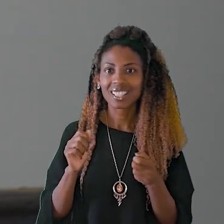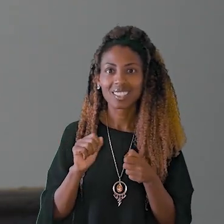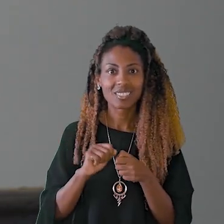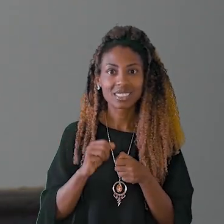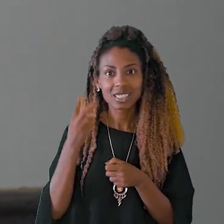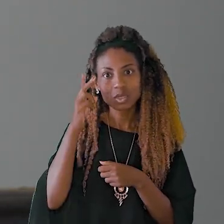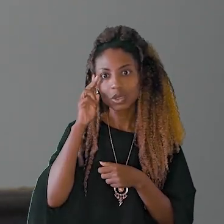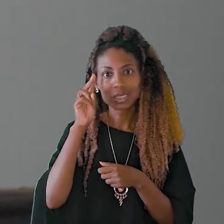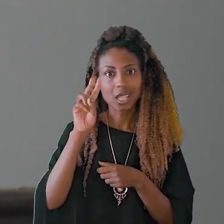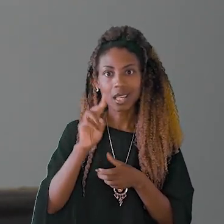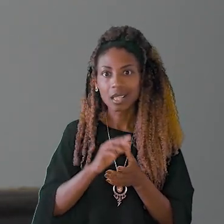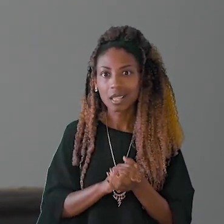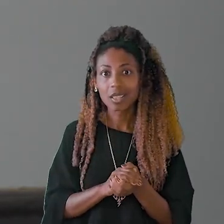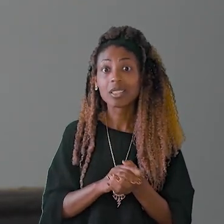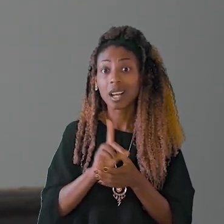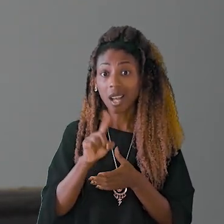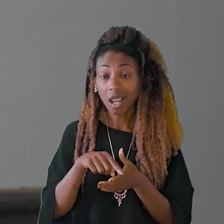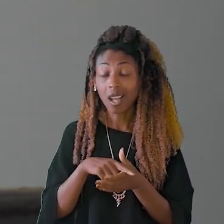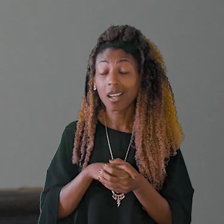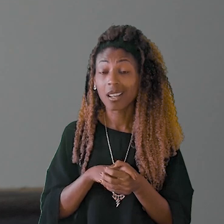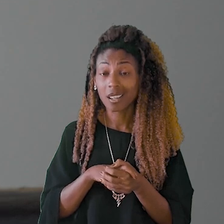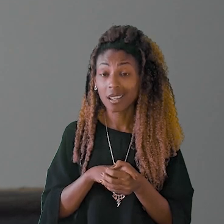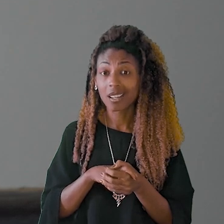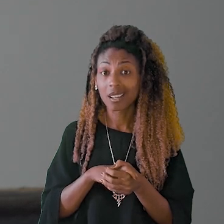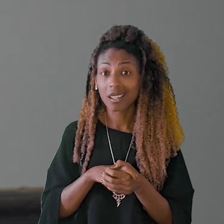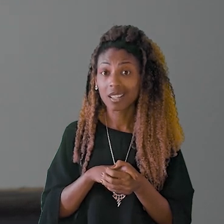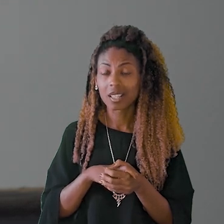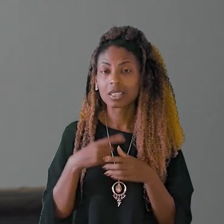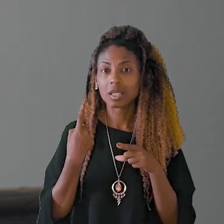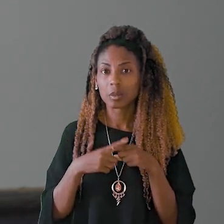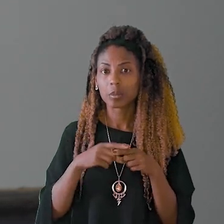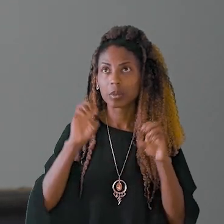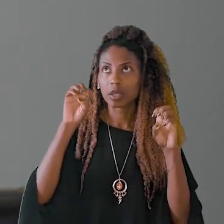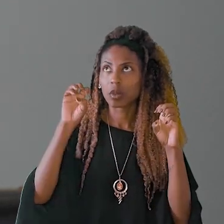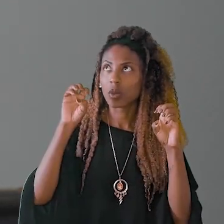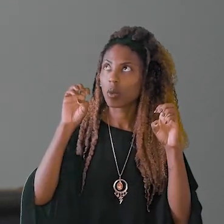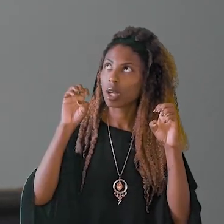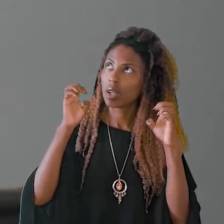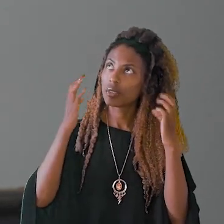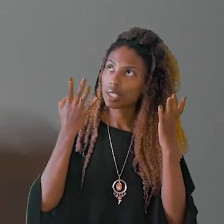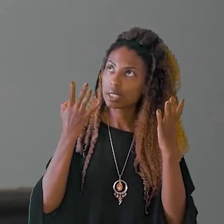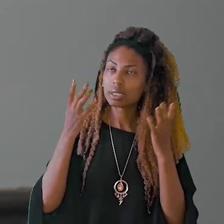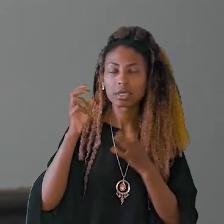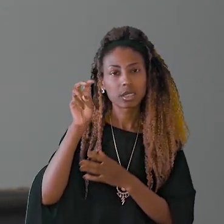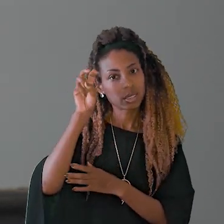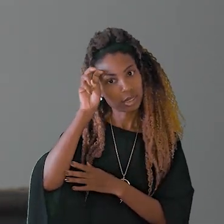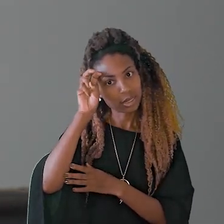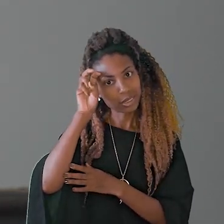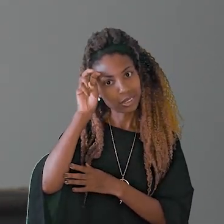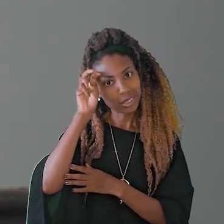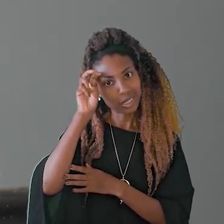dias. Tipo, foi em 2 dias a gente recebeu esse convite. Porque assim, o evento foi na quinta e eu recebi esse convite na